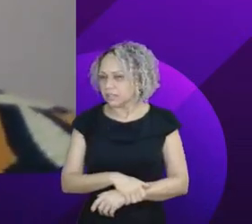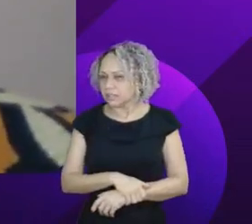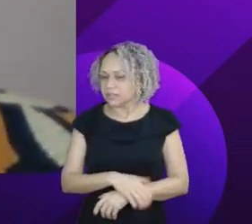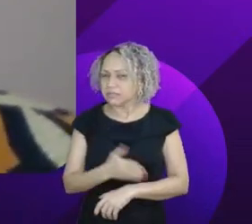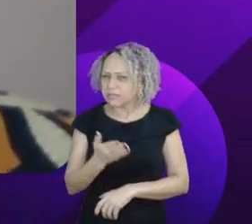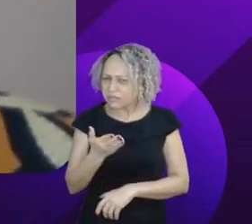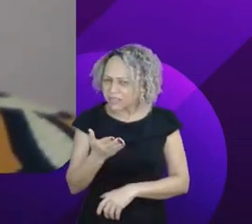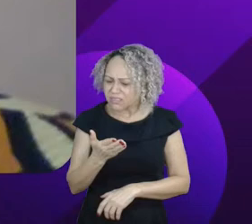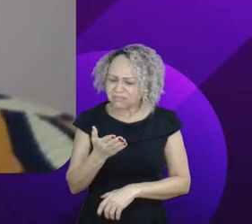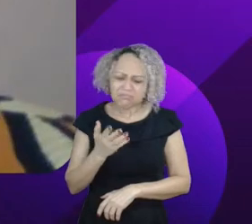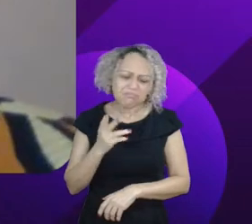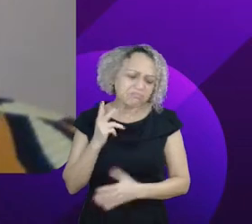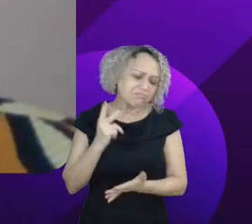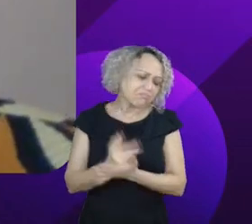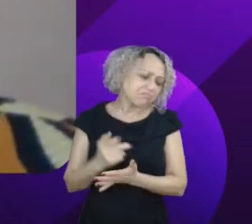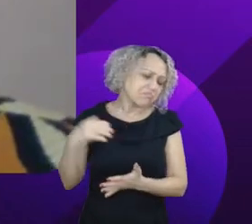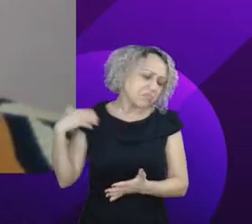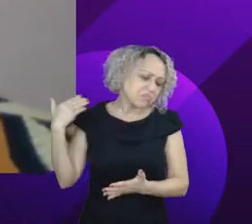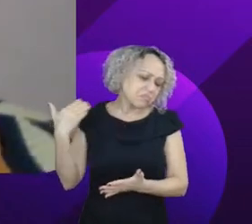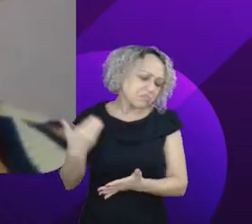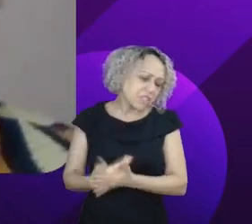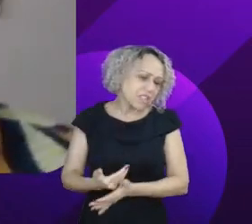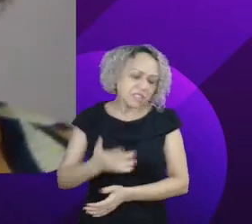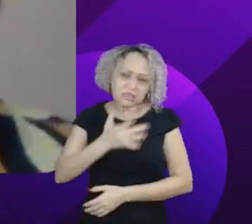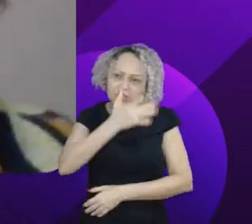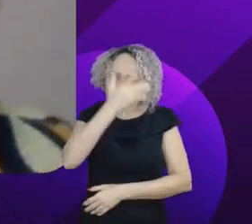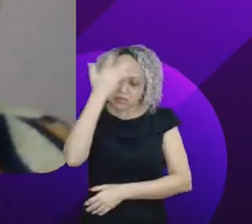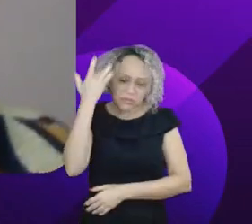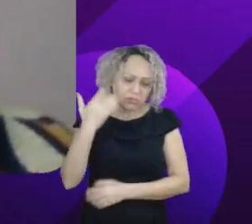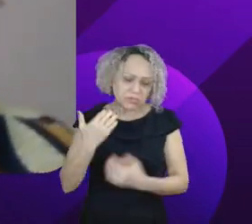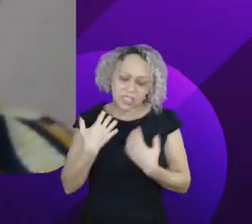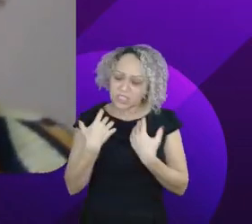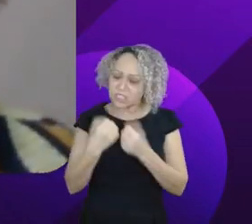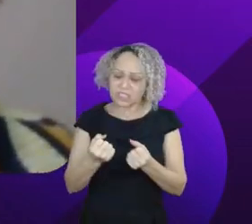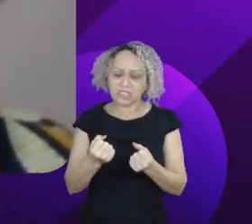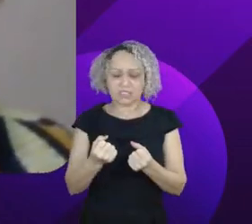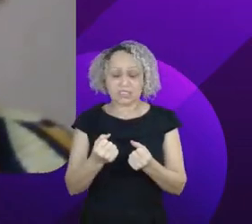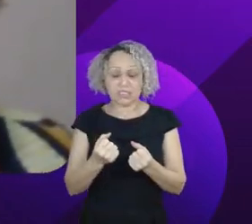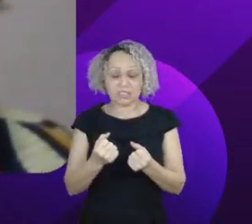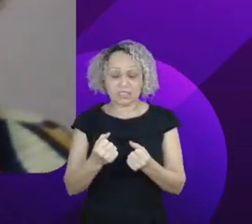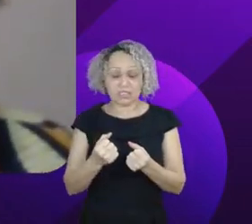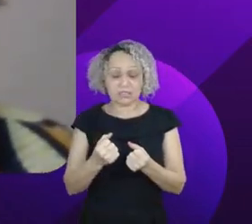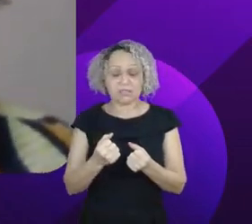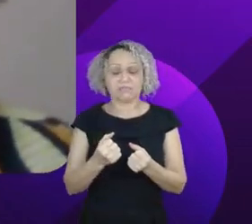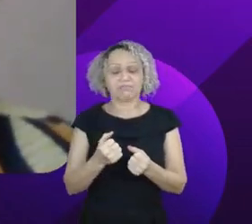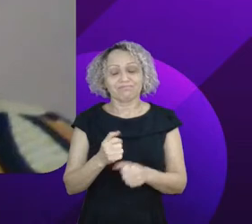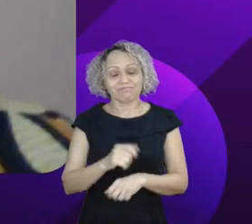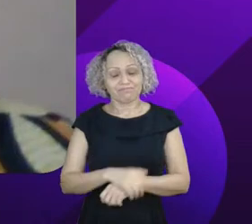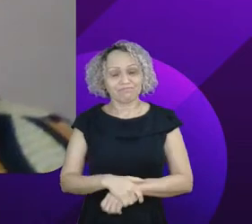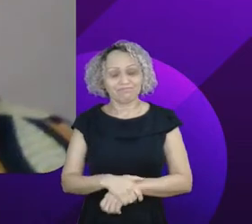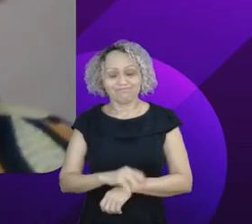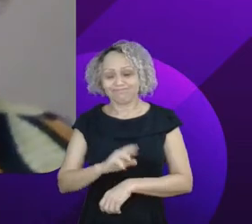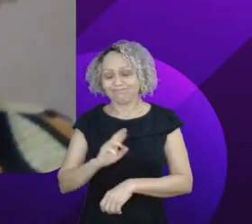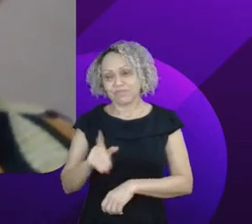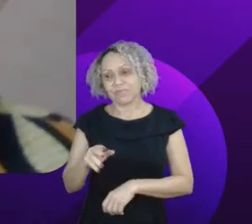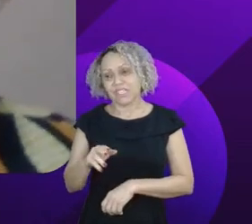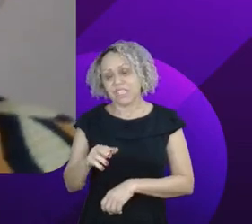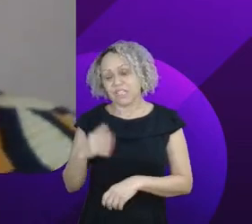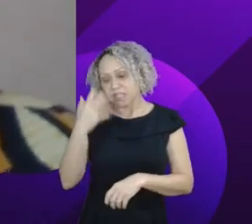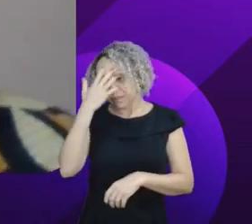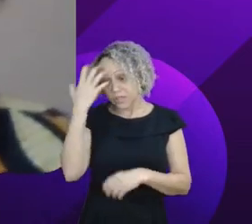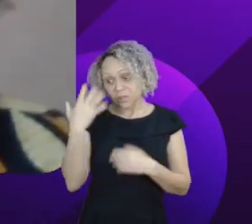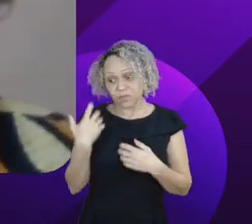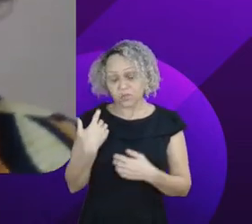realidade presente sempre, né? Por isso que eu estou sempre falando do quanto é importante para a gente agora ter